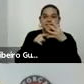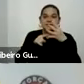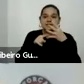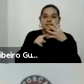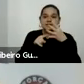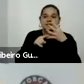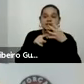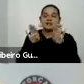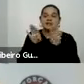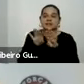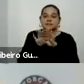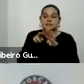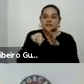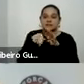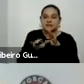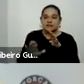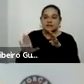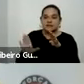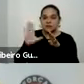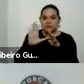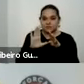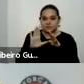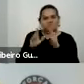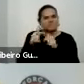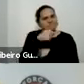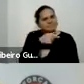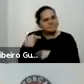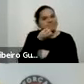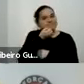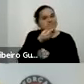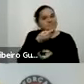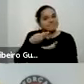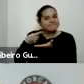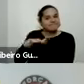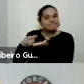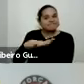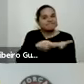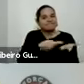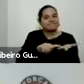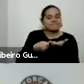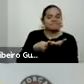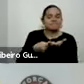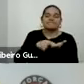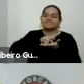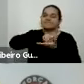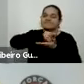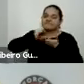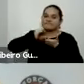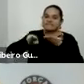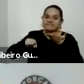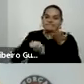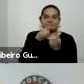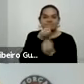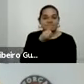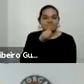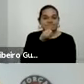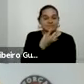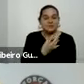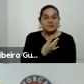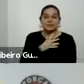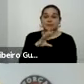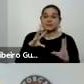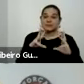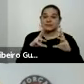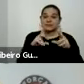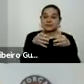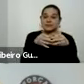Siderúrgica Nacional. Foi uma semana para lá de agitada e com acordos muito bons para os